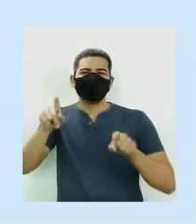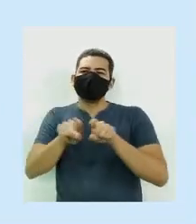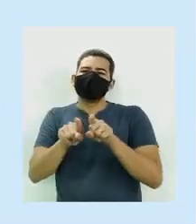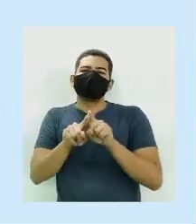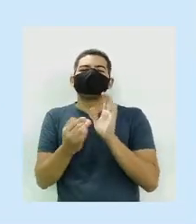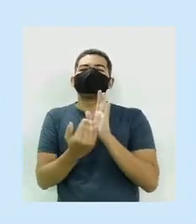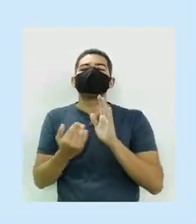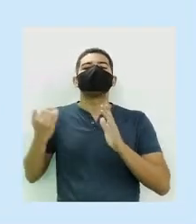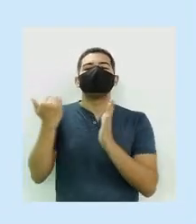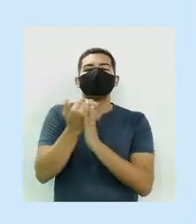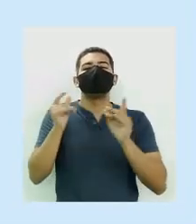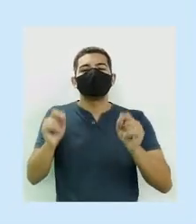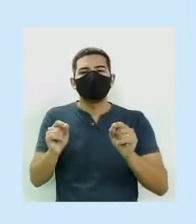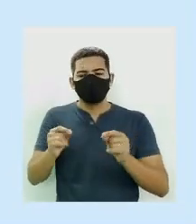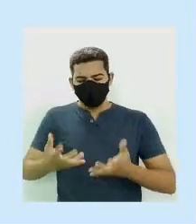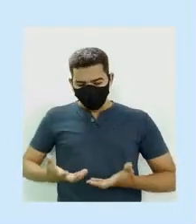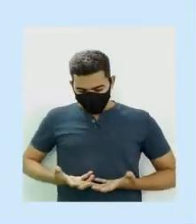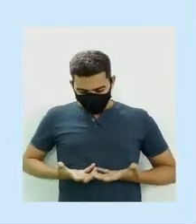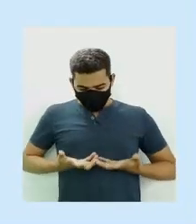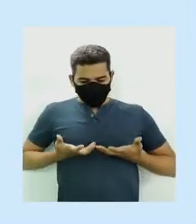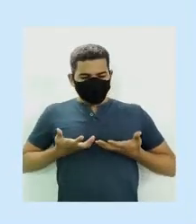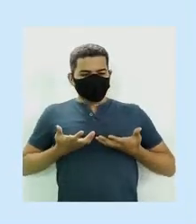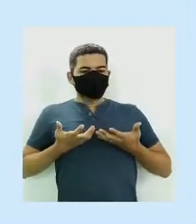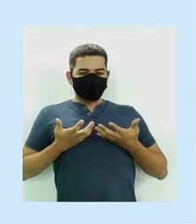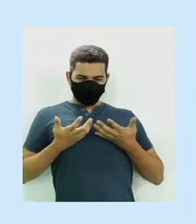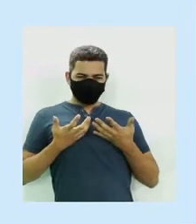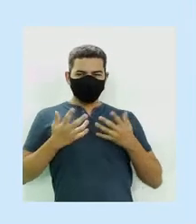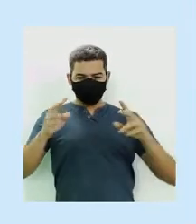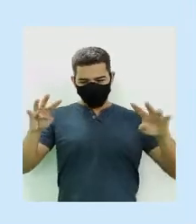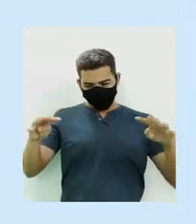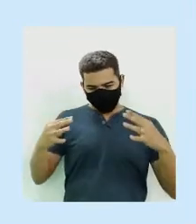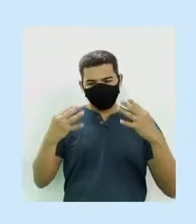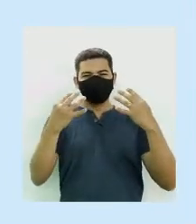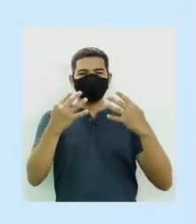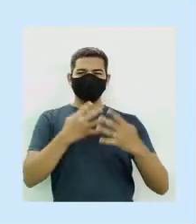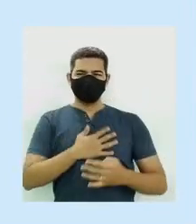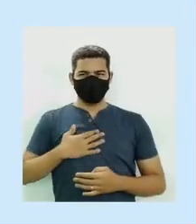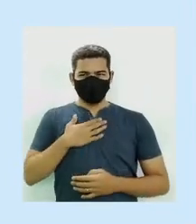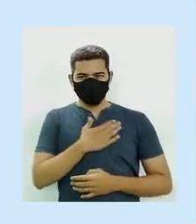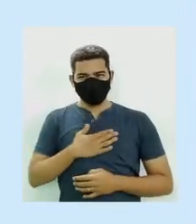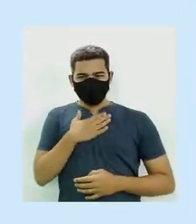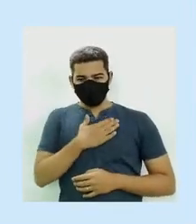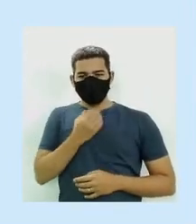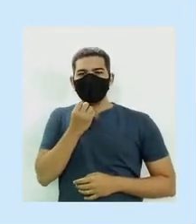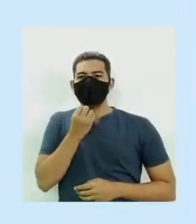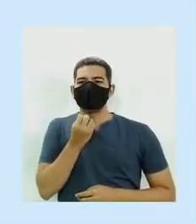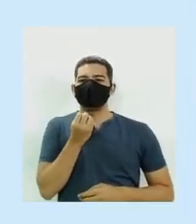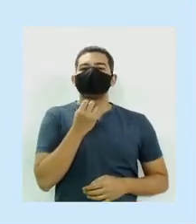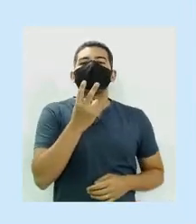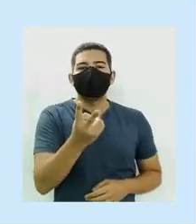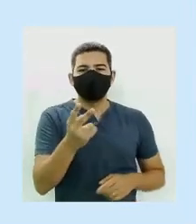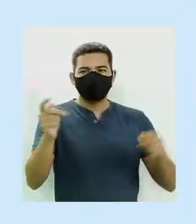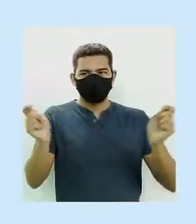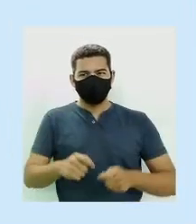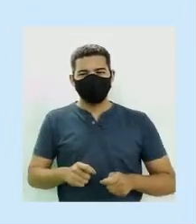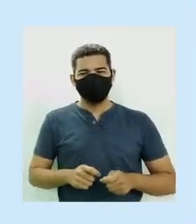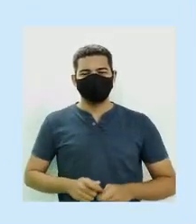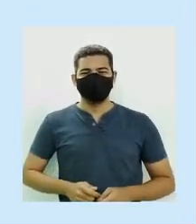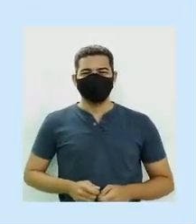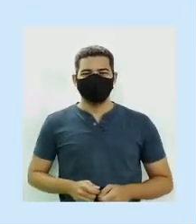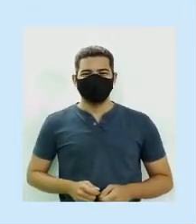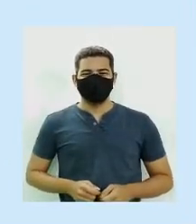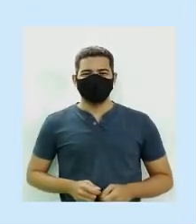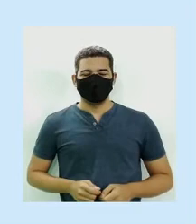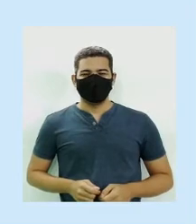mais ainda, faz a gente se sentir representado na nossa sociedade, nos dá voz. Bem, gente, eu agradeço